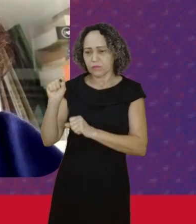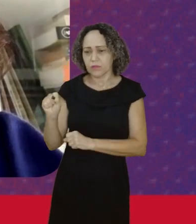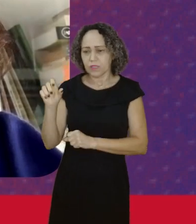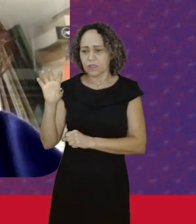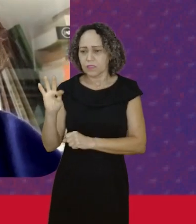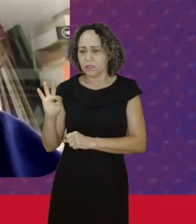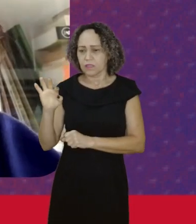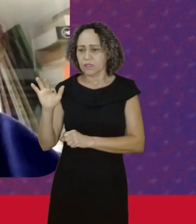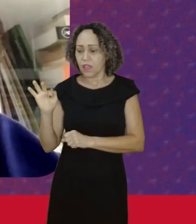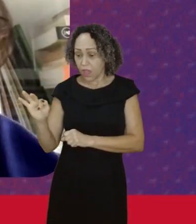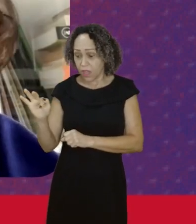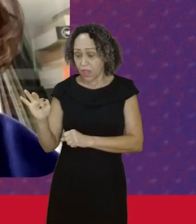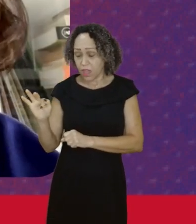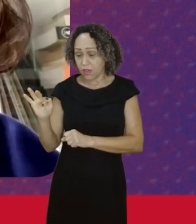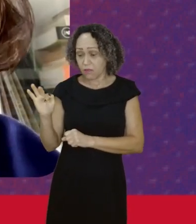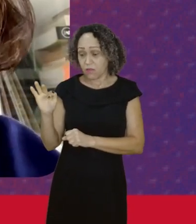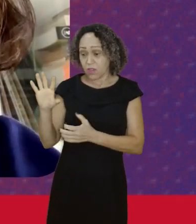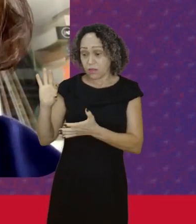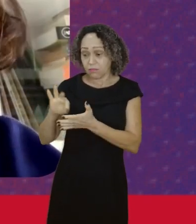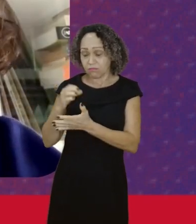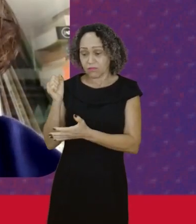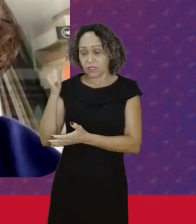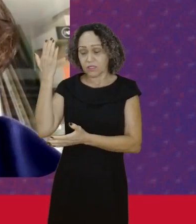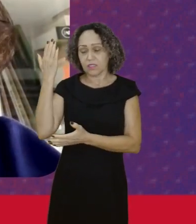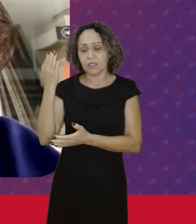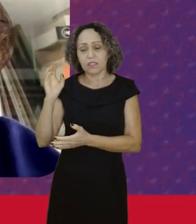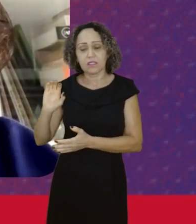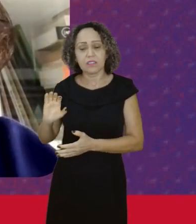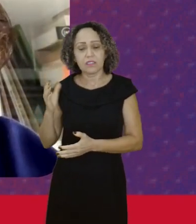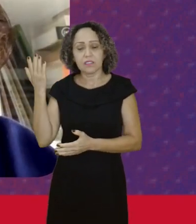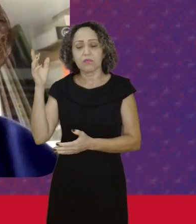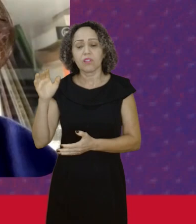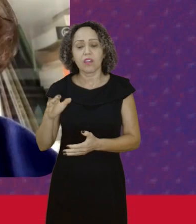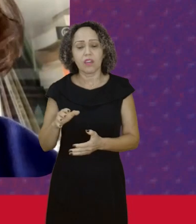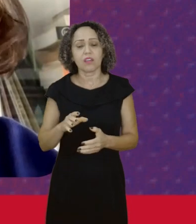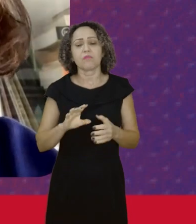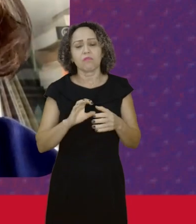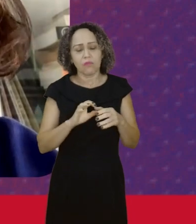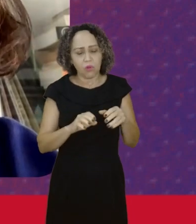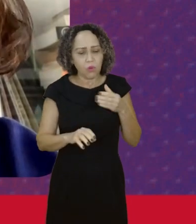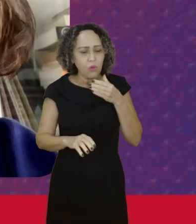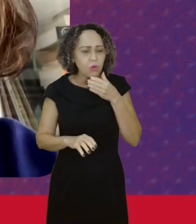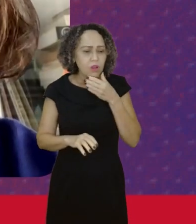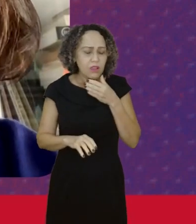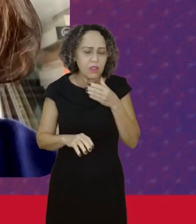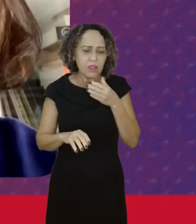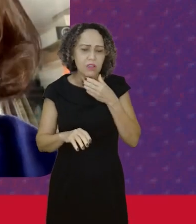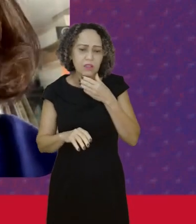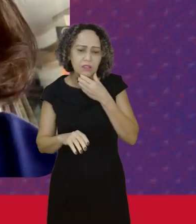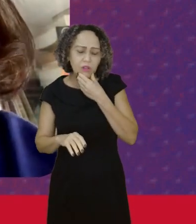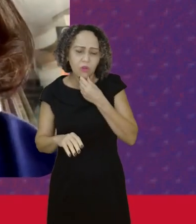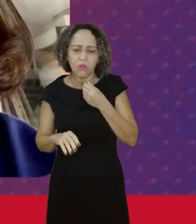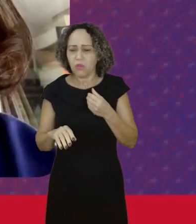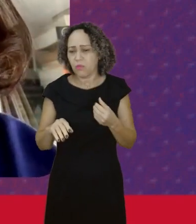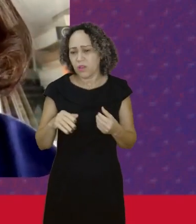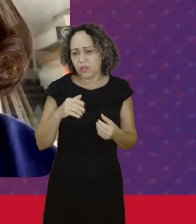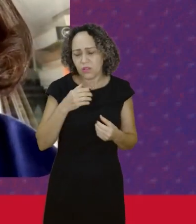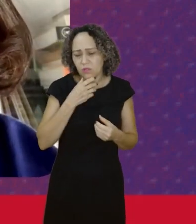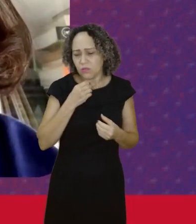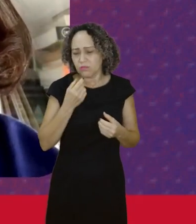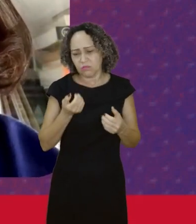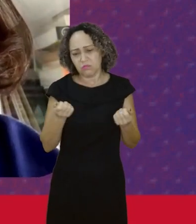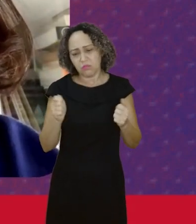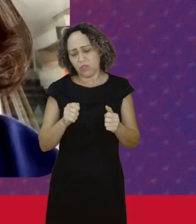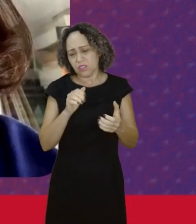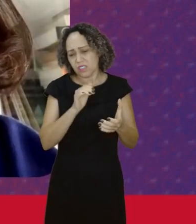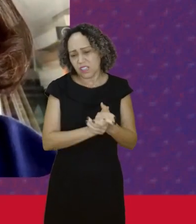do casamento homoafetivo, da autorização para o casamento homoafetivo em 2011. Isso